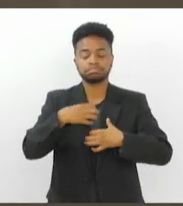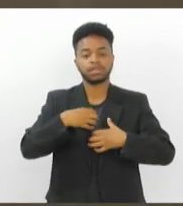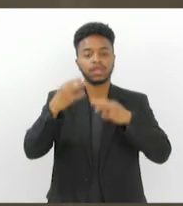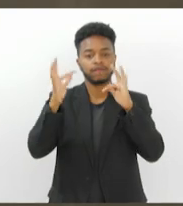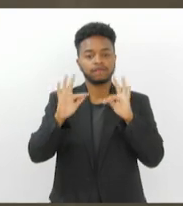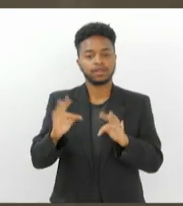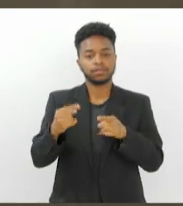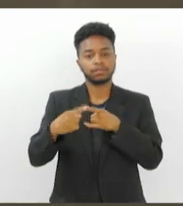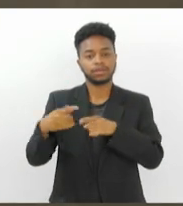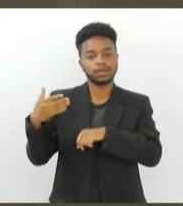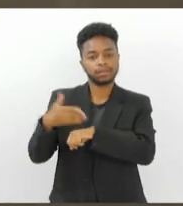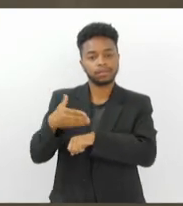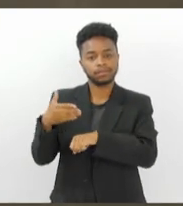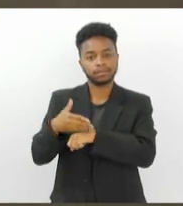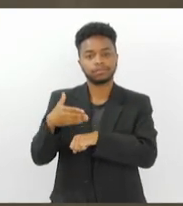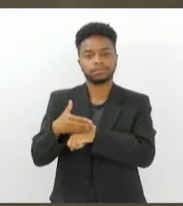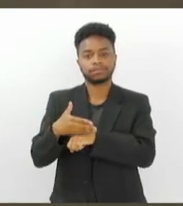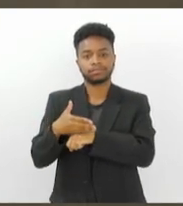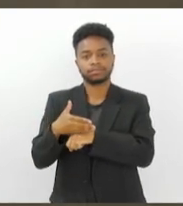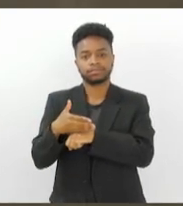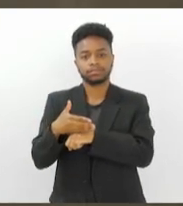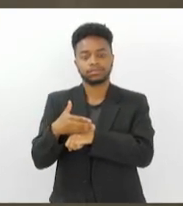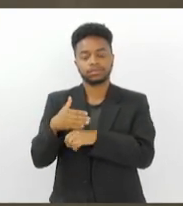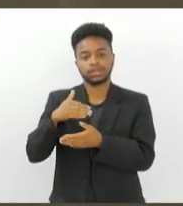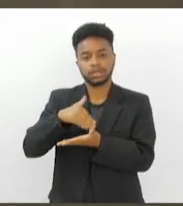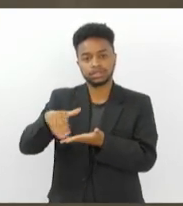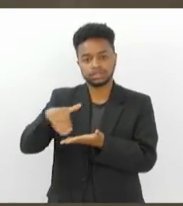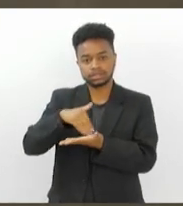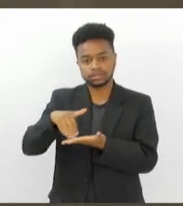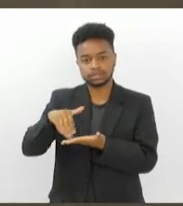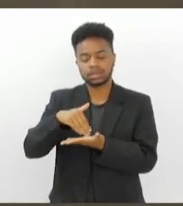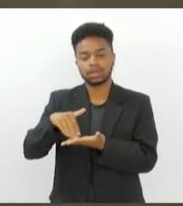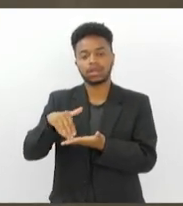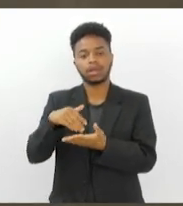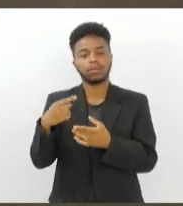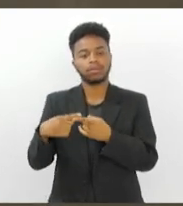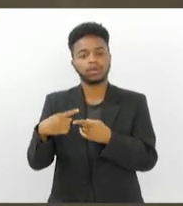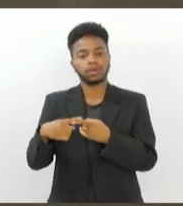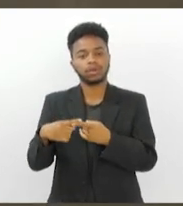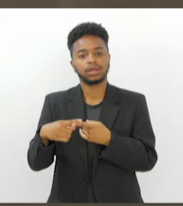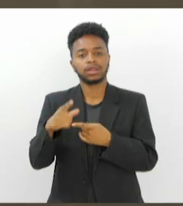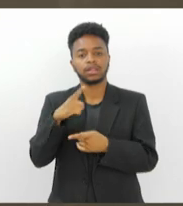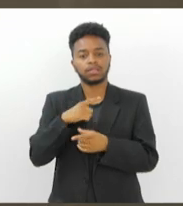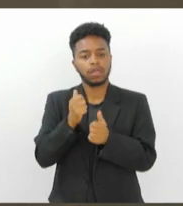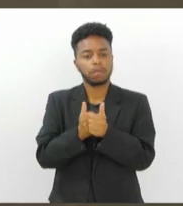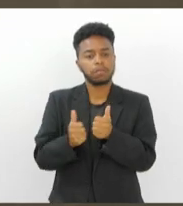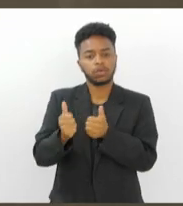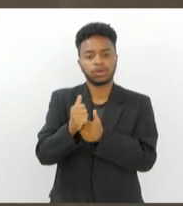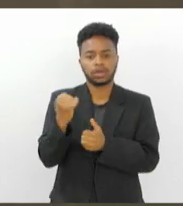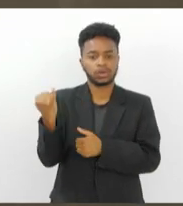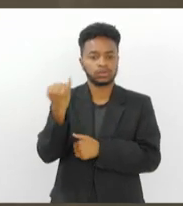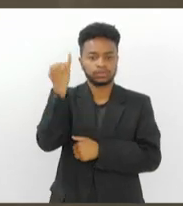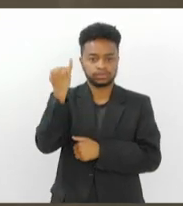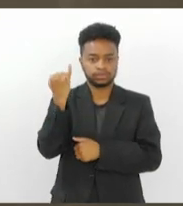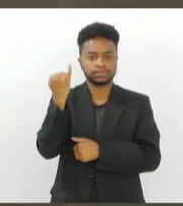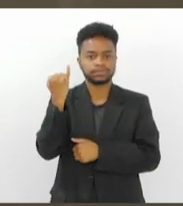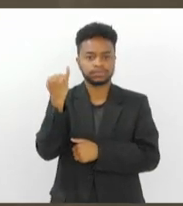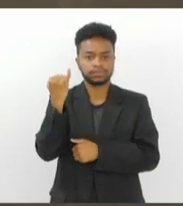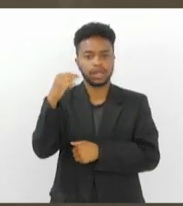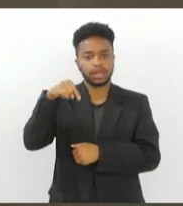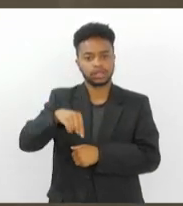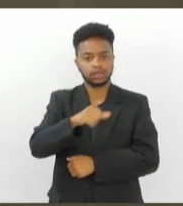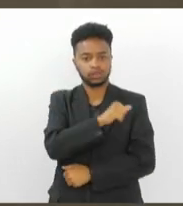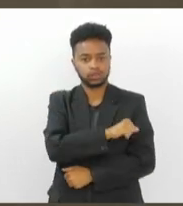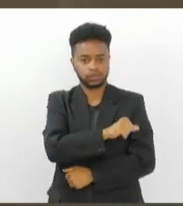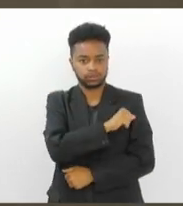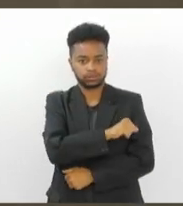de fazer parte desse desse dessa secretaria que tem um protagonismo muito grande no estado do Rio